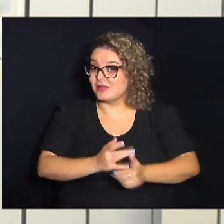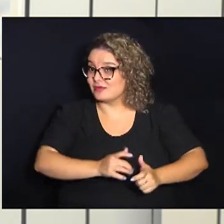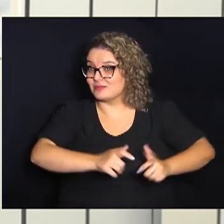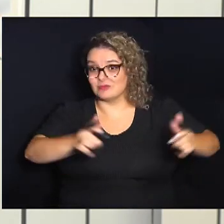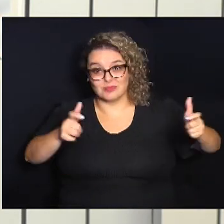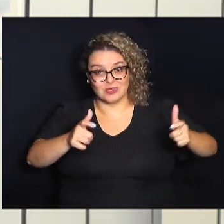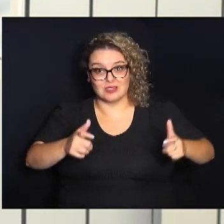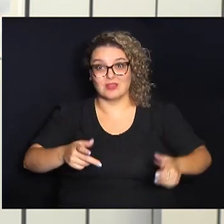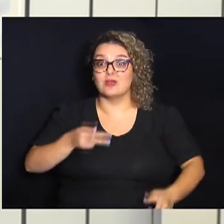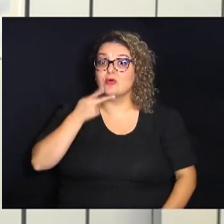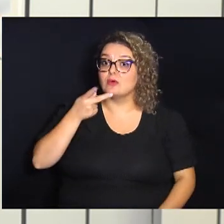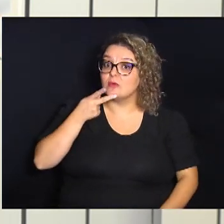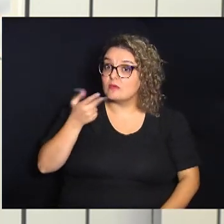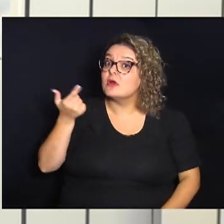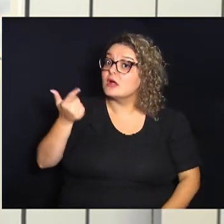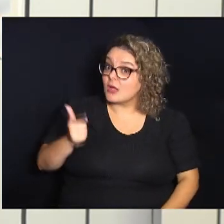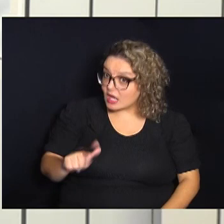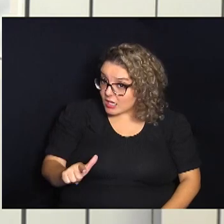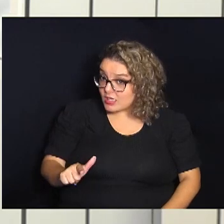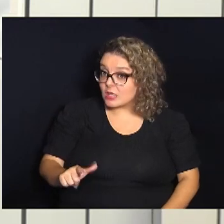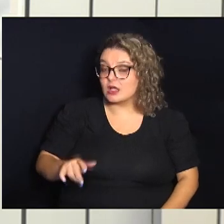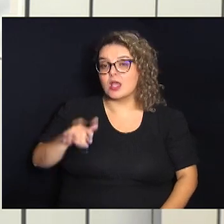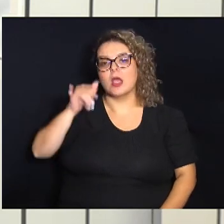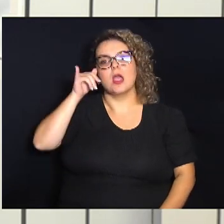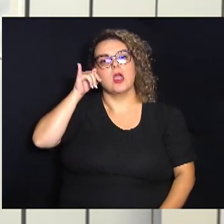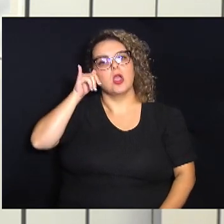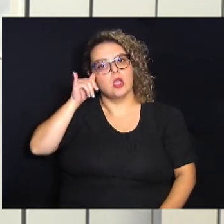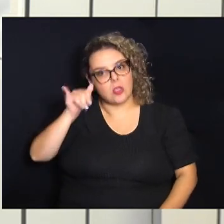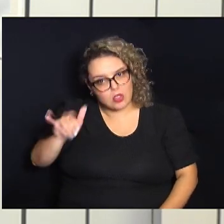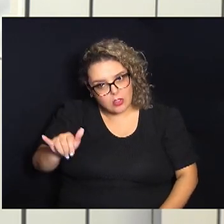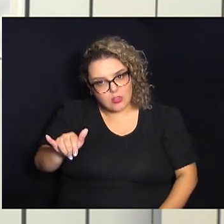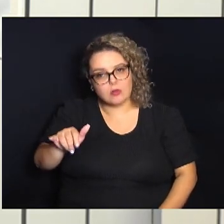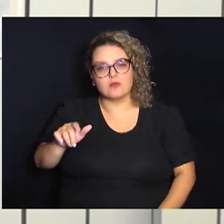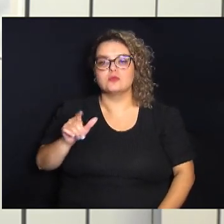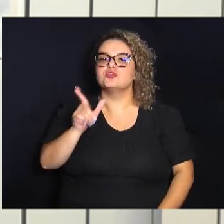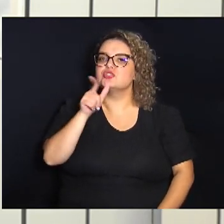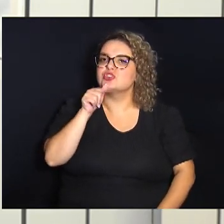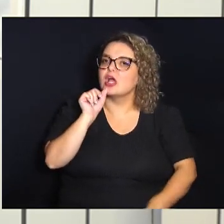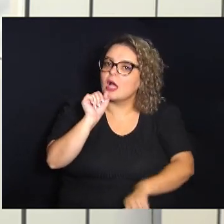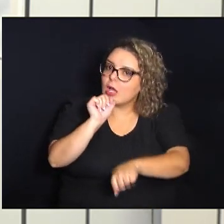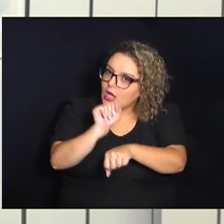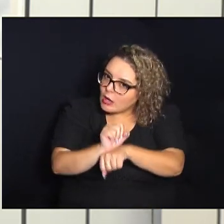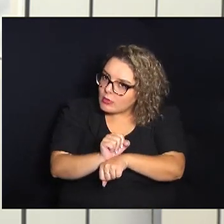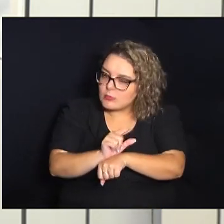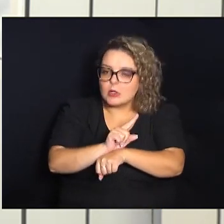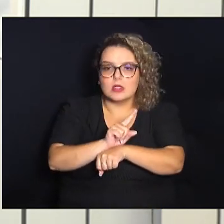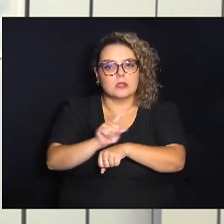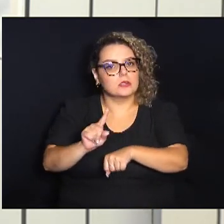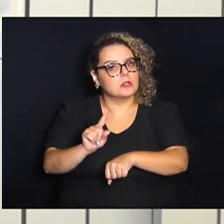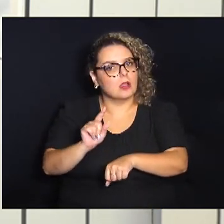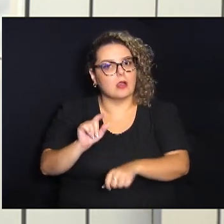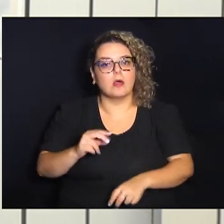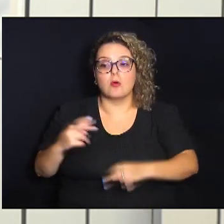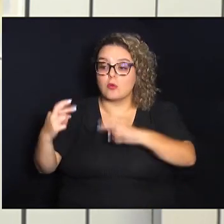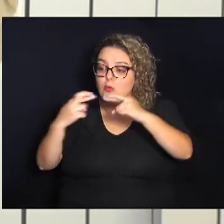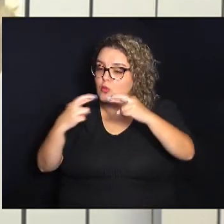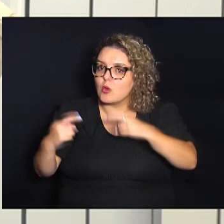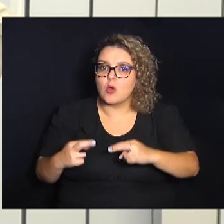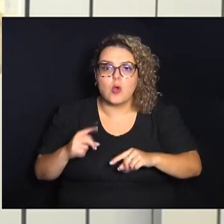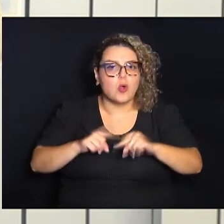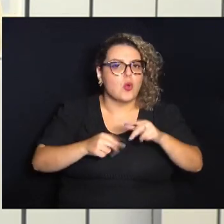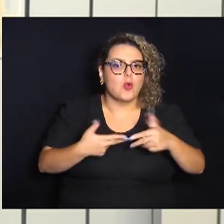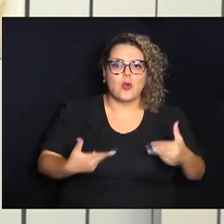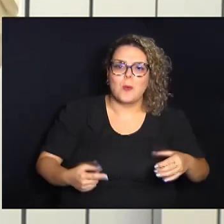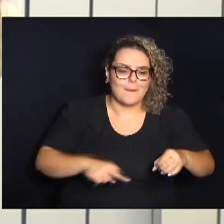eu vou reforçar aqui, hein? Evite o acúmulo de água, não deixe água parada em objetos como